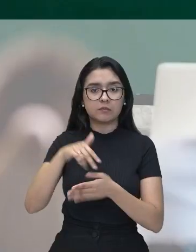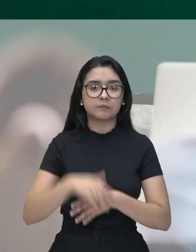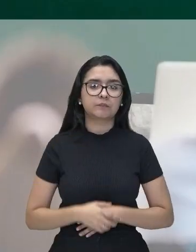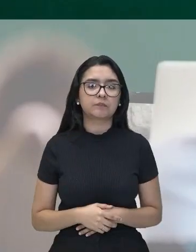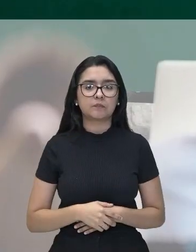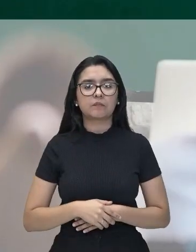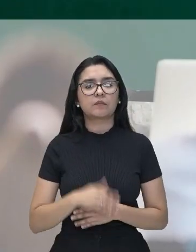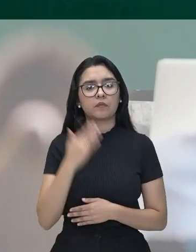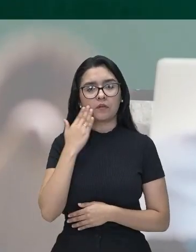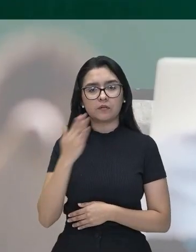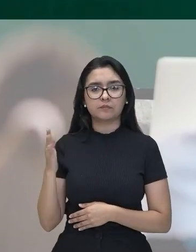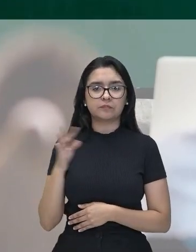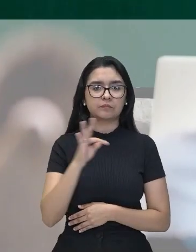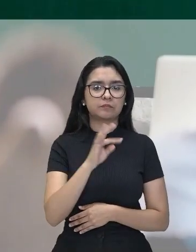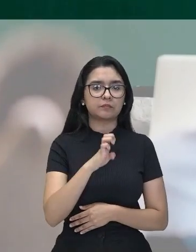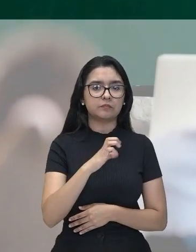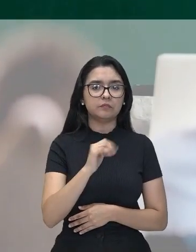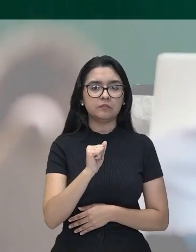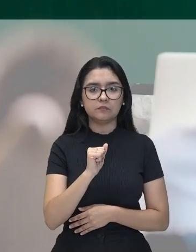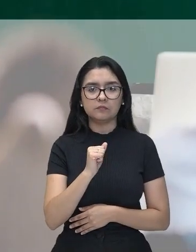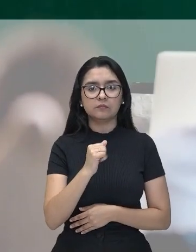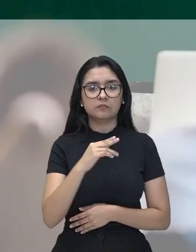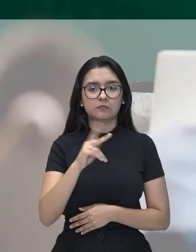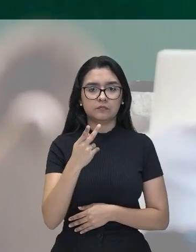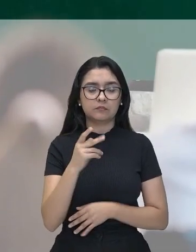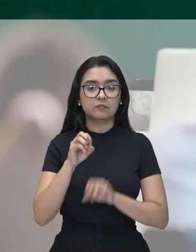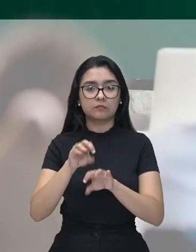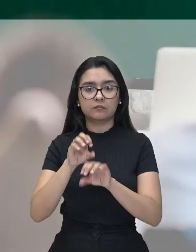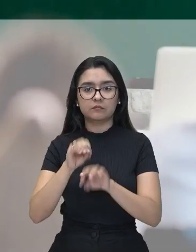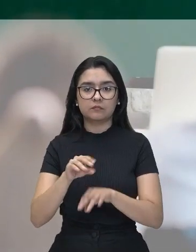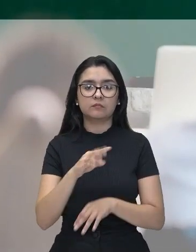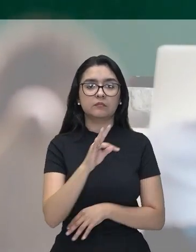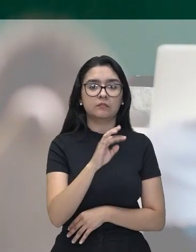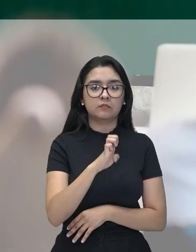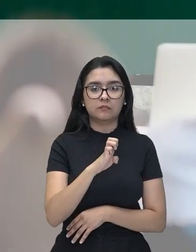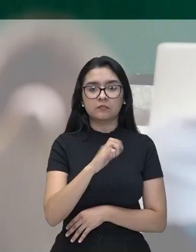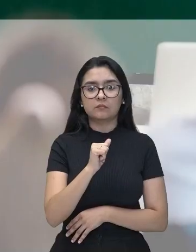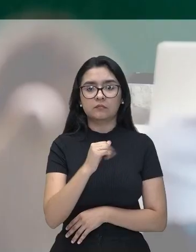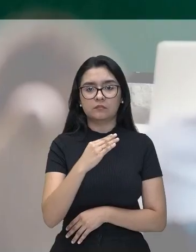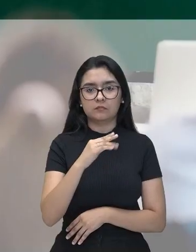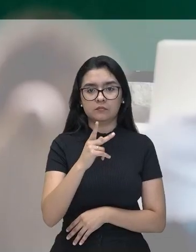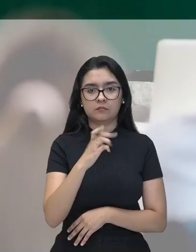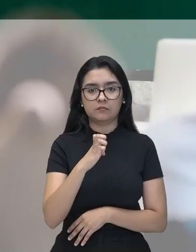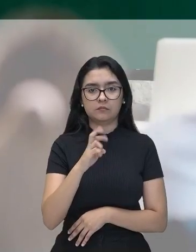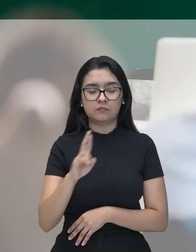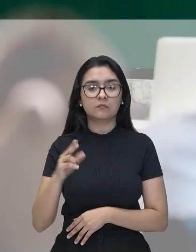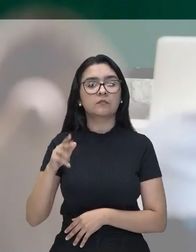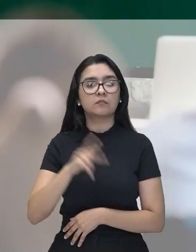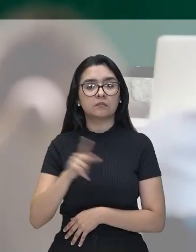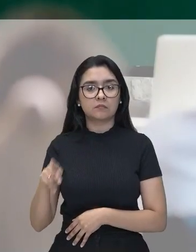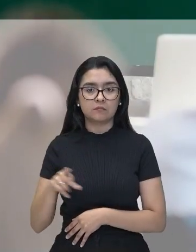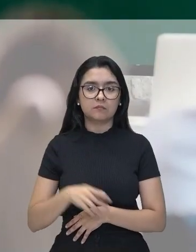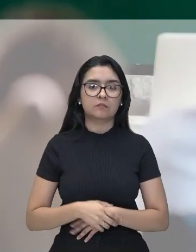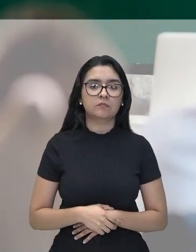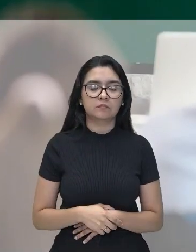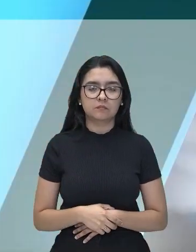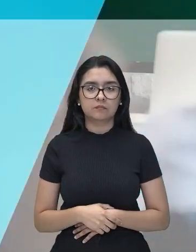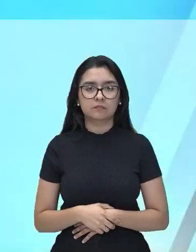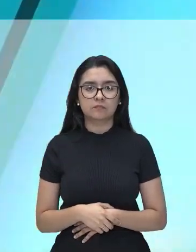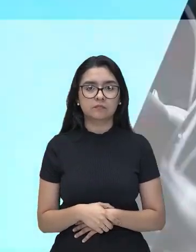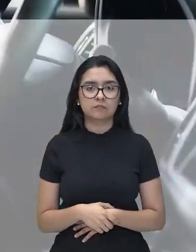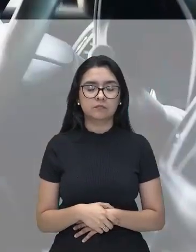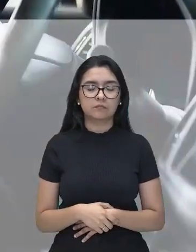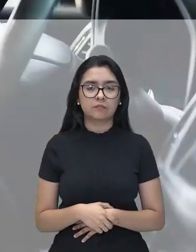Teach, ensinar. Teacher, professor. She's a teacher.